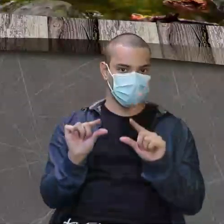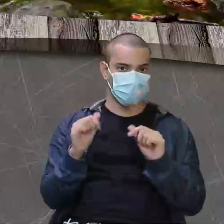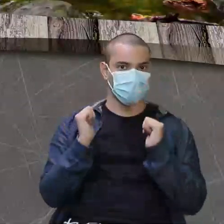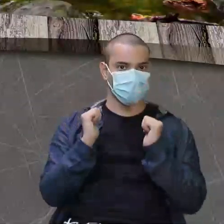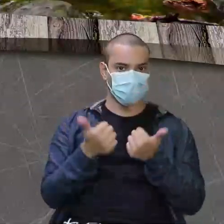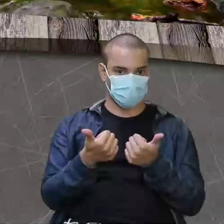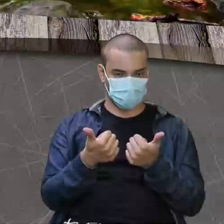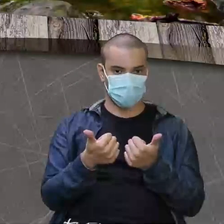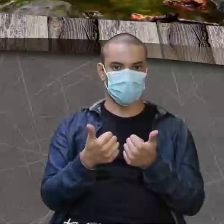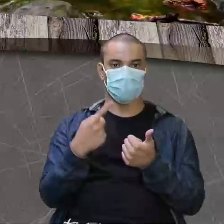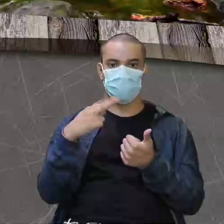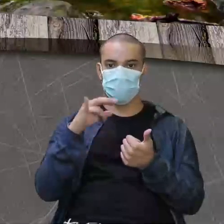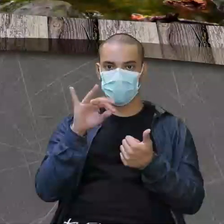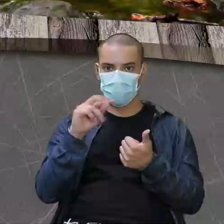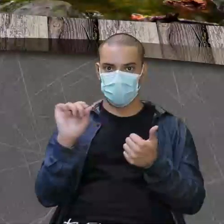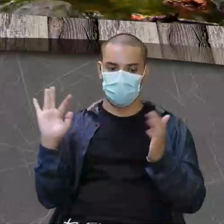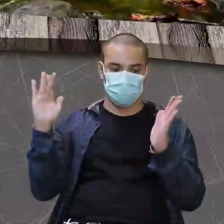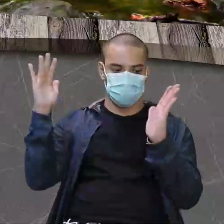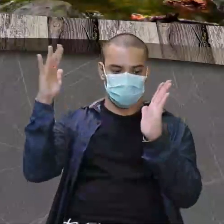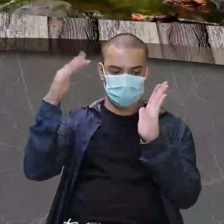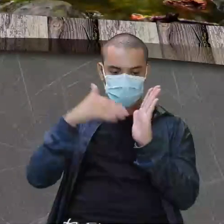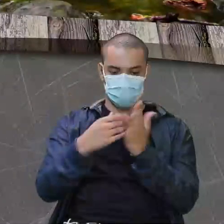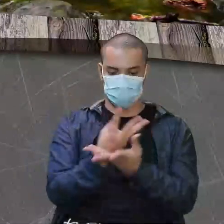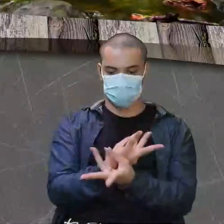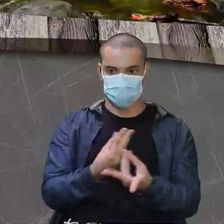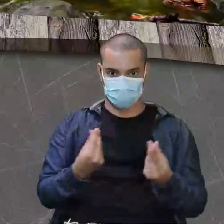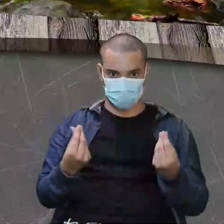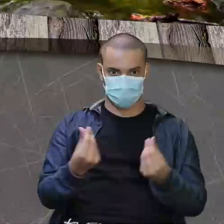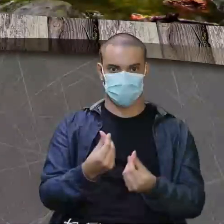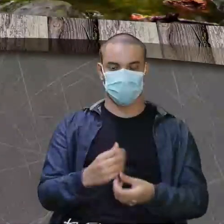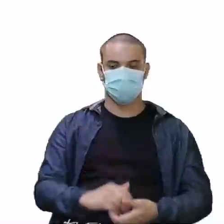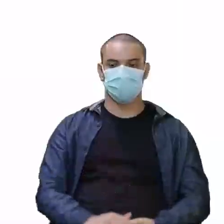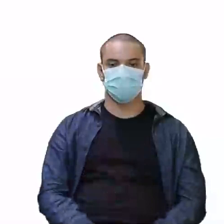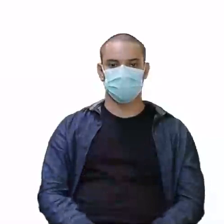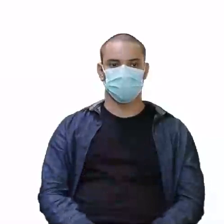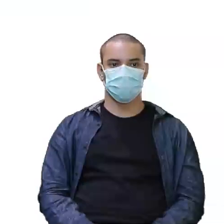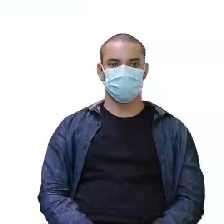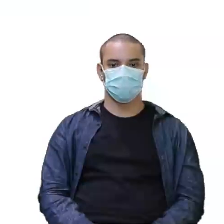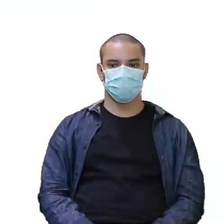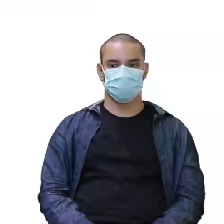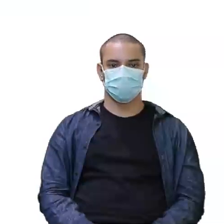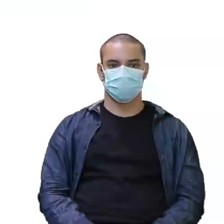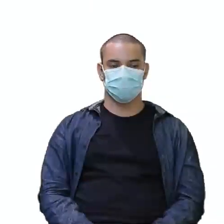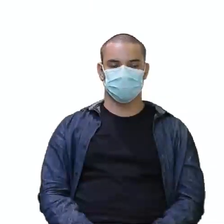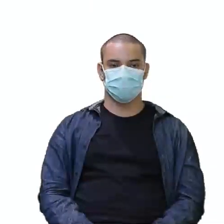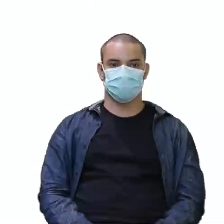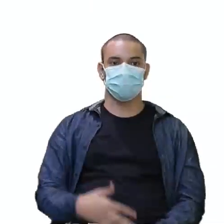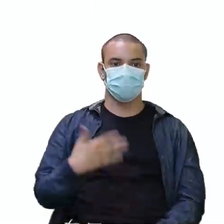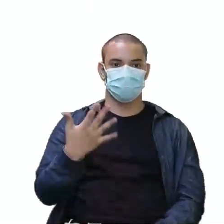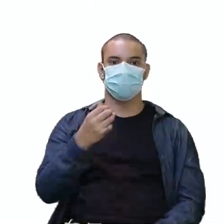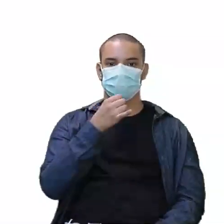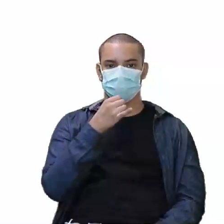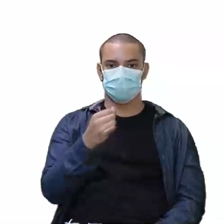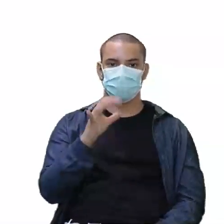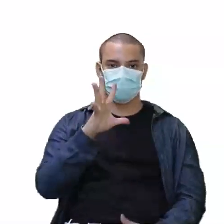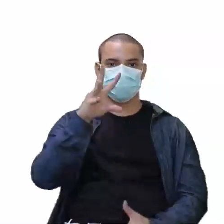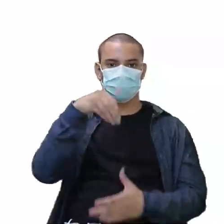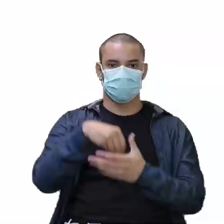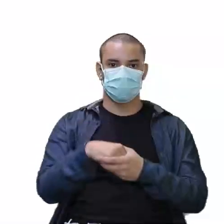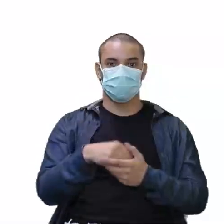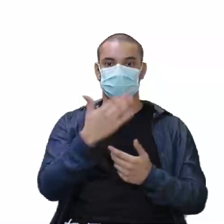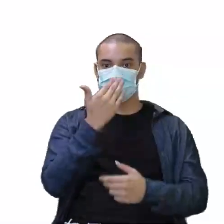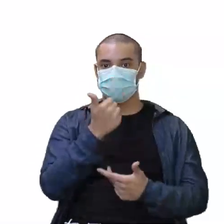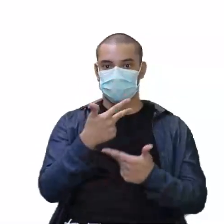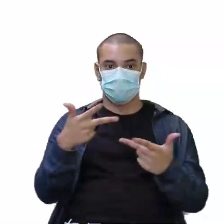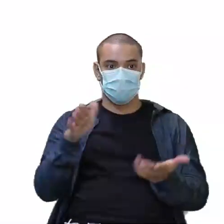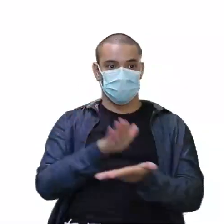Dos produtores até chegar aos decompositores. Olha lá no quadro. Então, como a energia contida nos